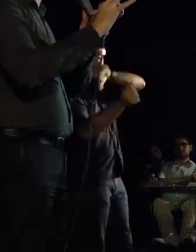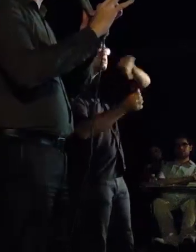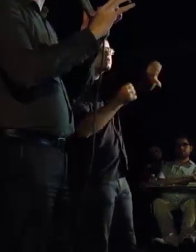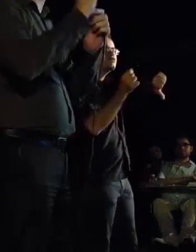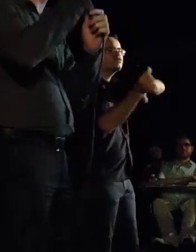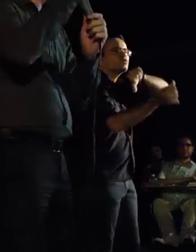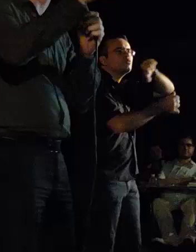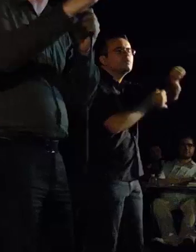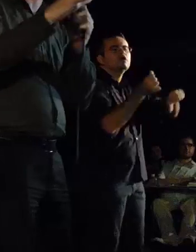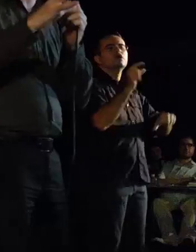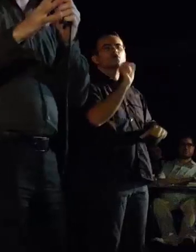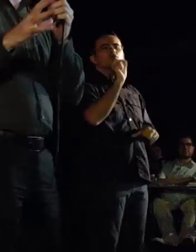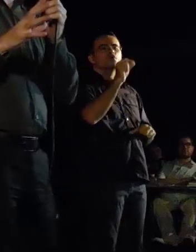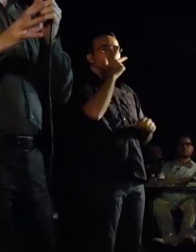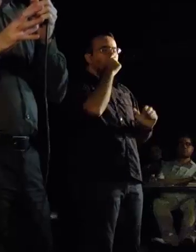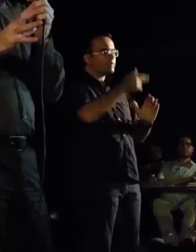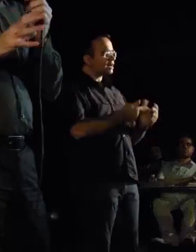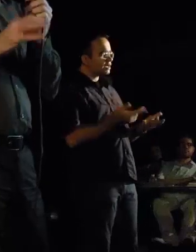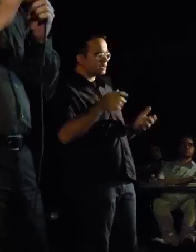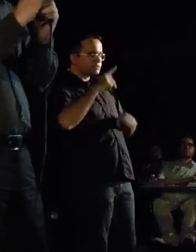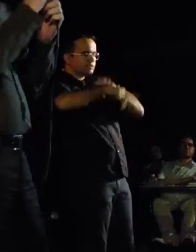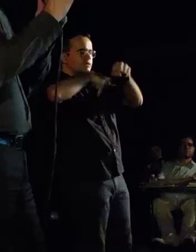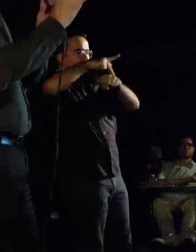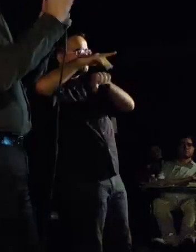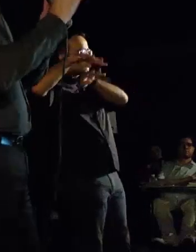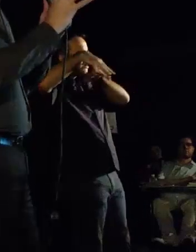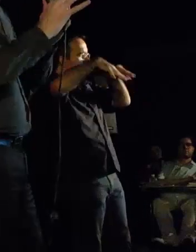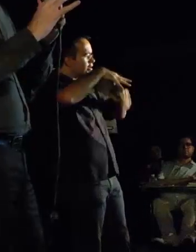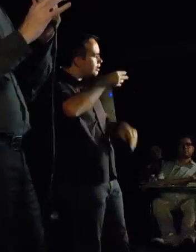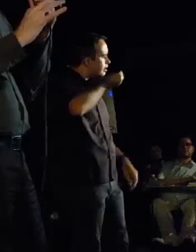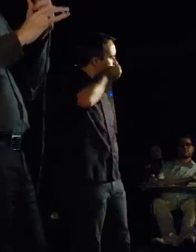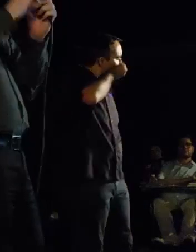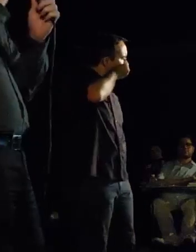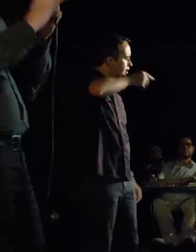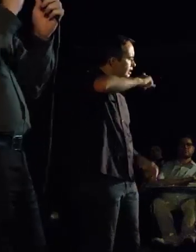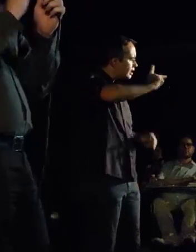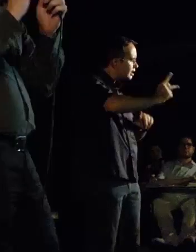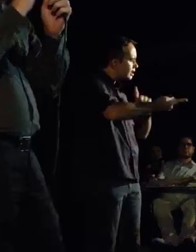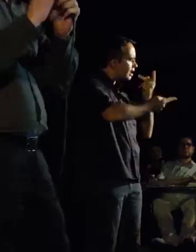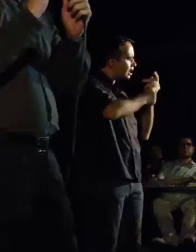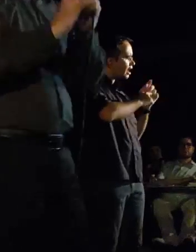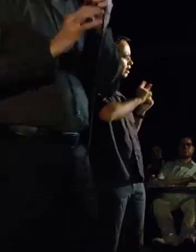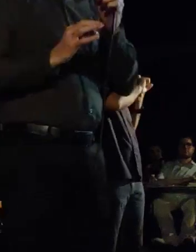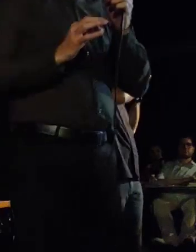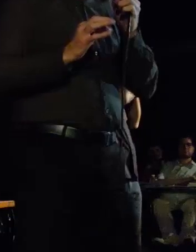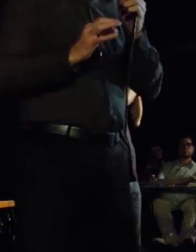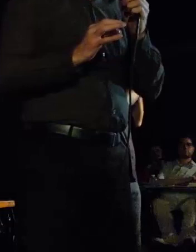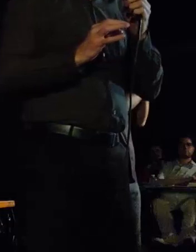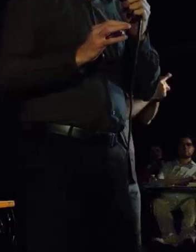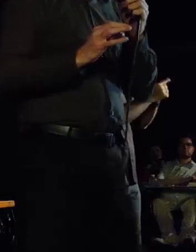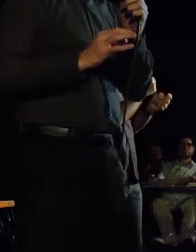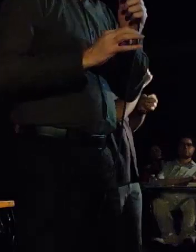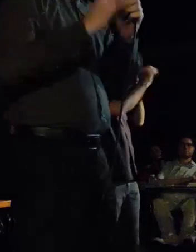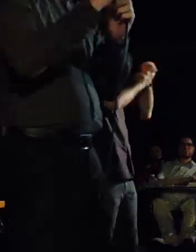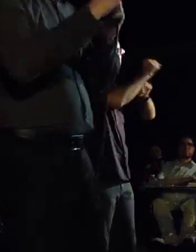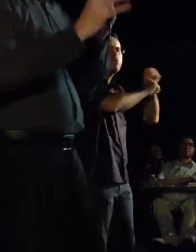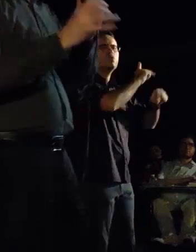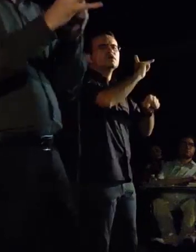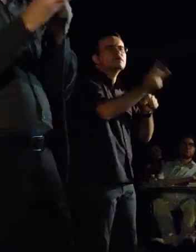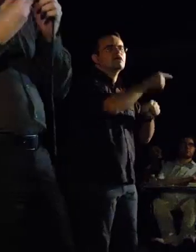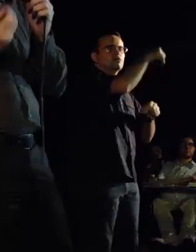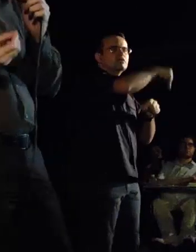uma espécie de experimento. E é importante nós entendermos que experimento é esse.